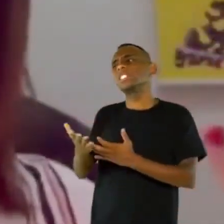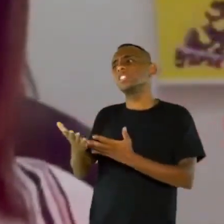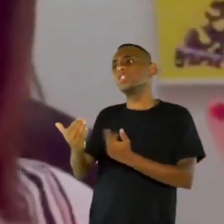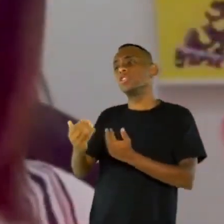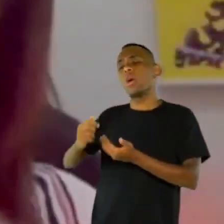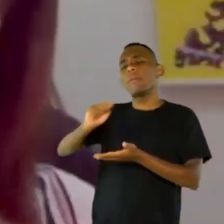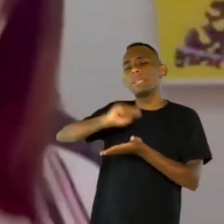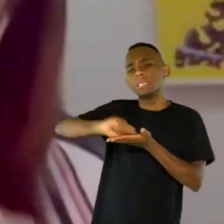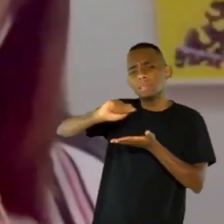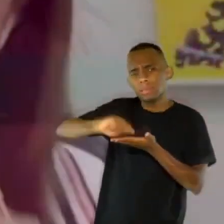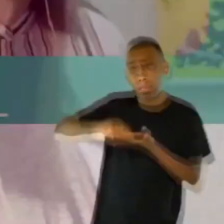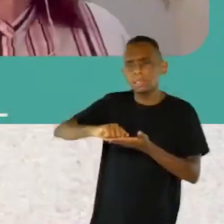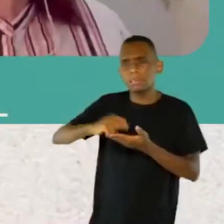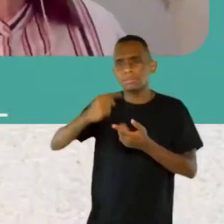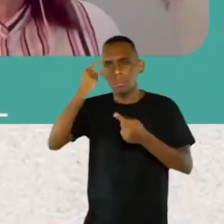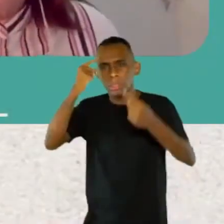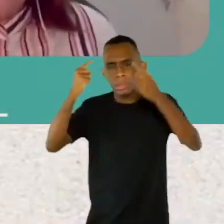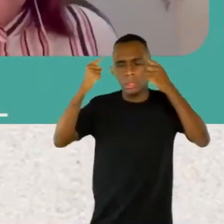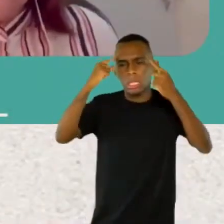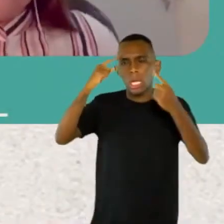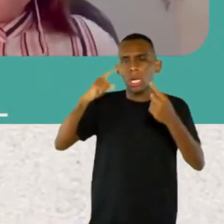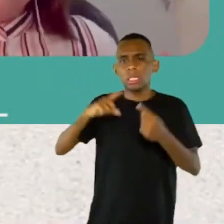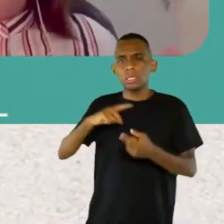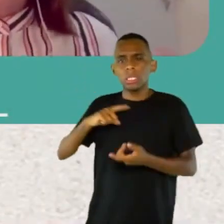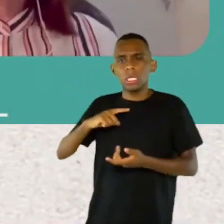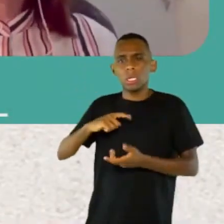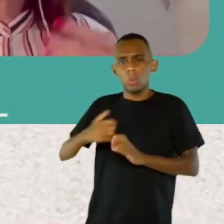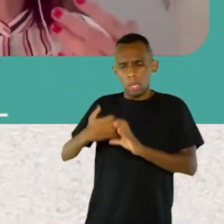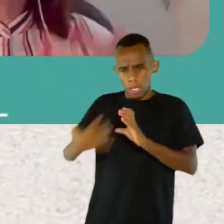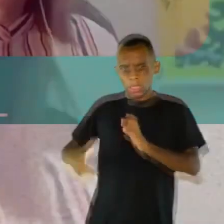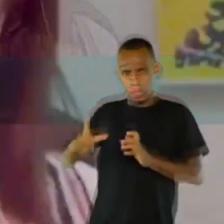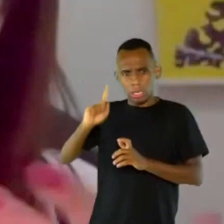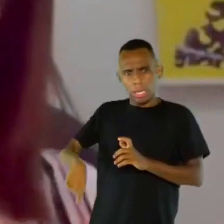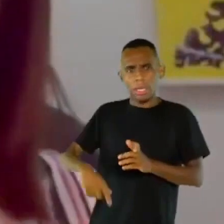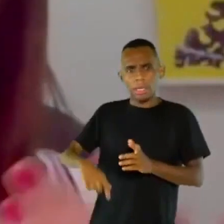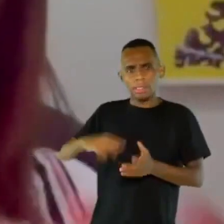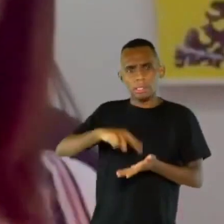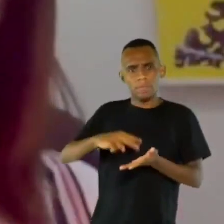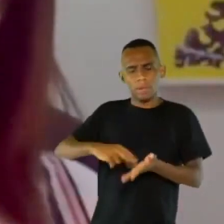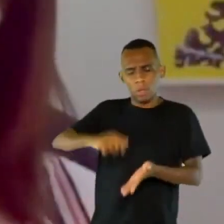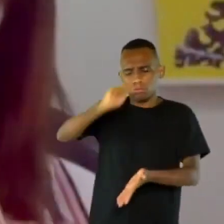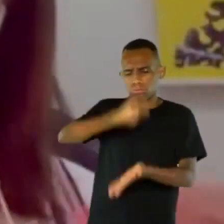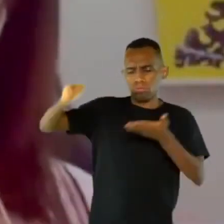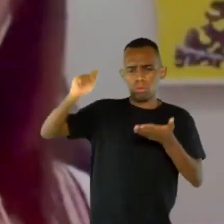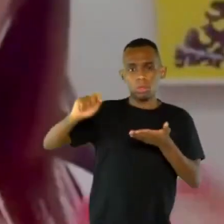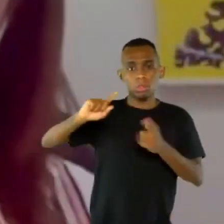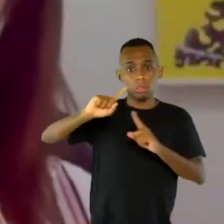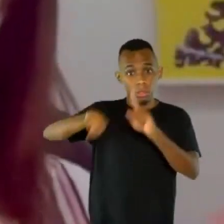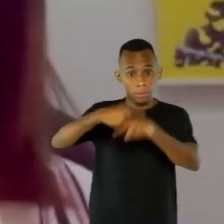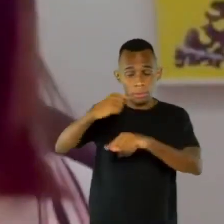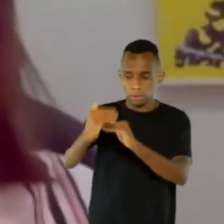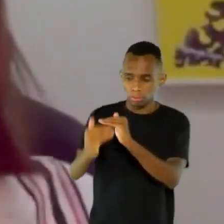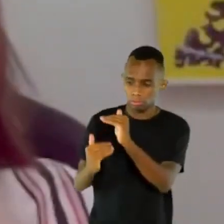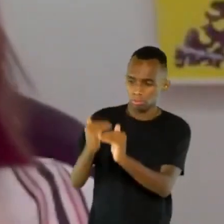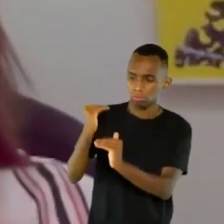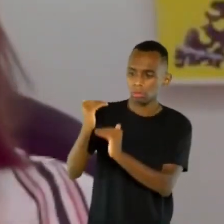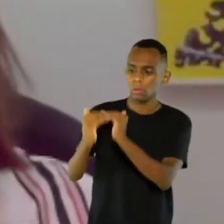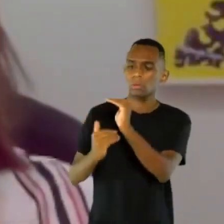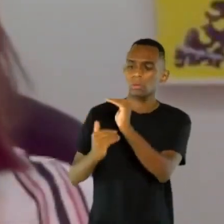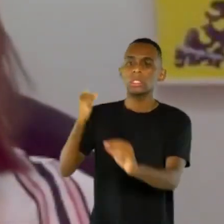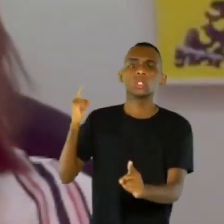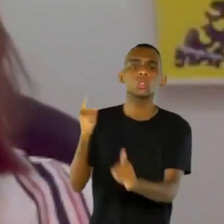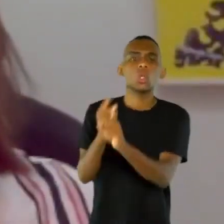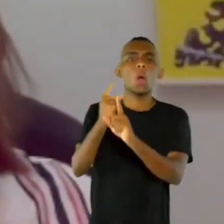ter um estilo é uma espécie de ter uma assinatura. Mas quando você é um escritor maduro, você vê que ter um estilo